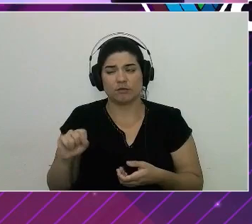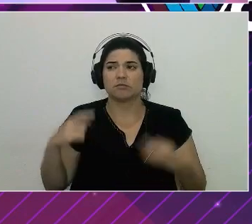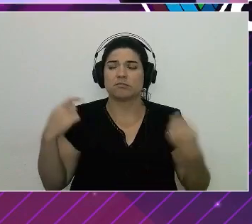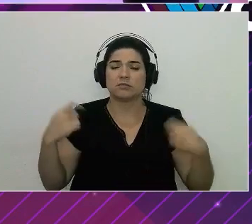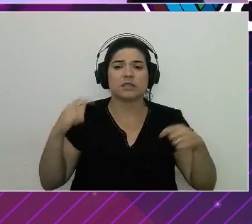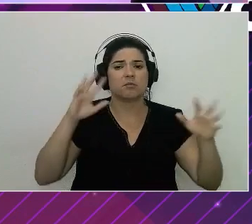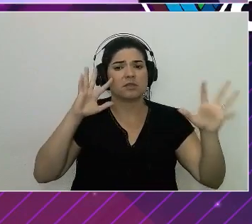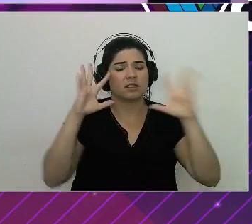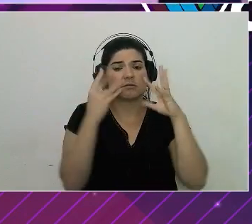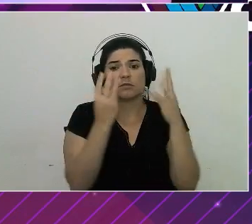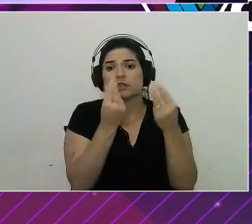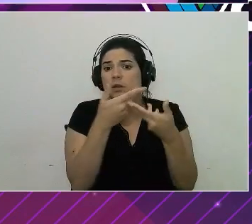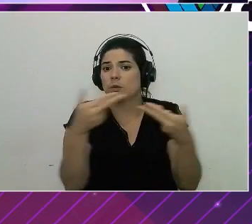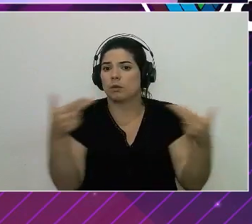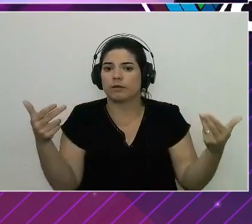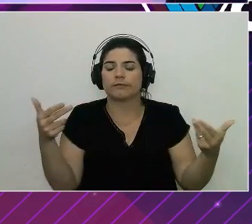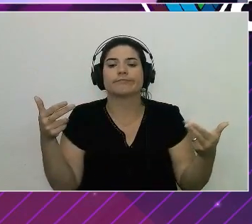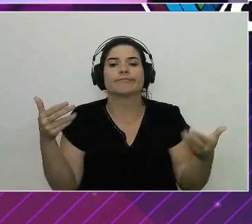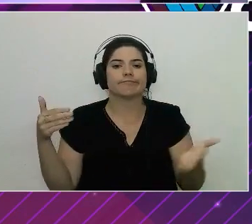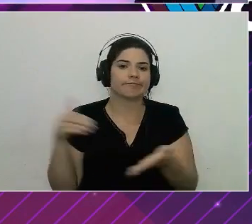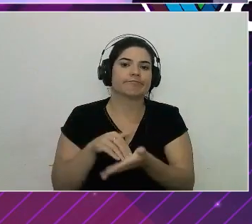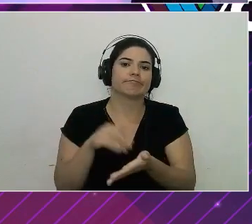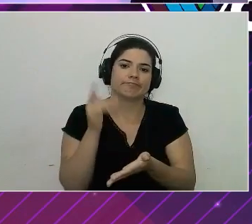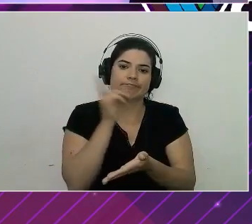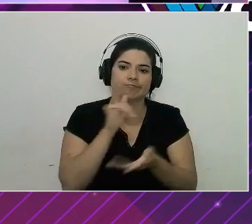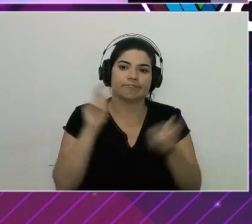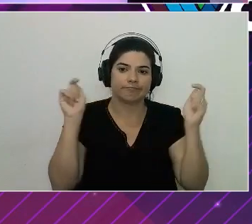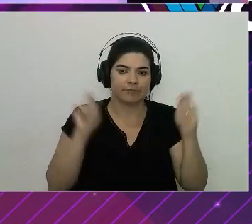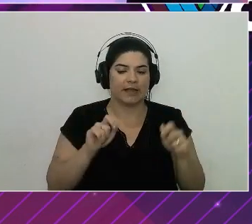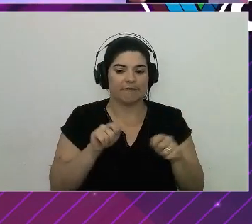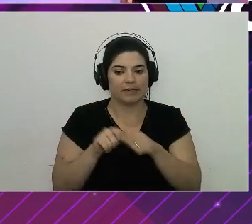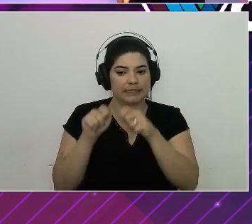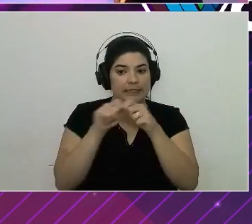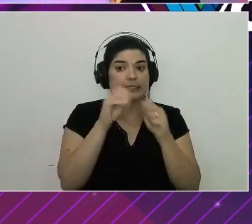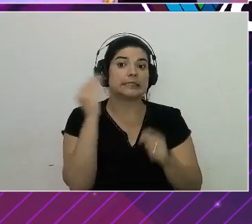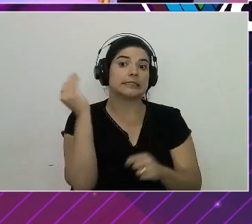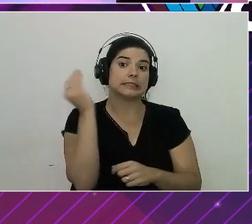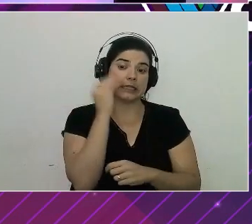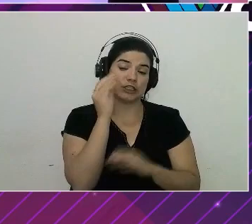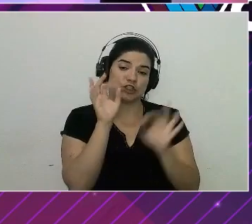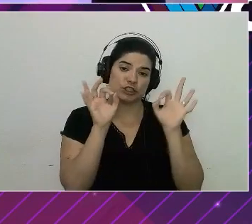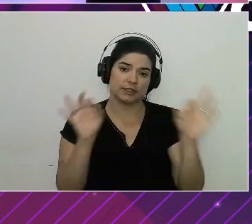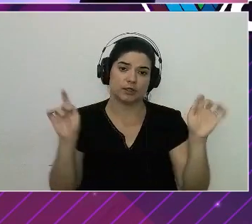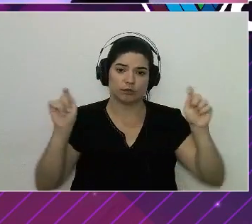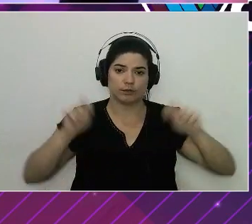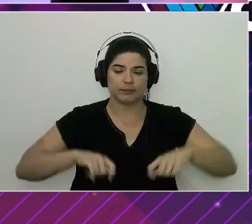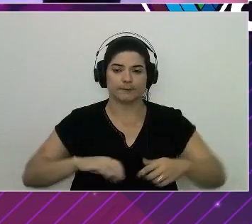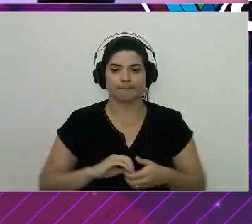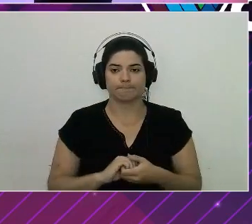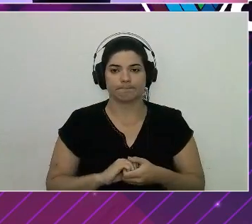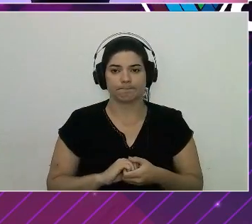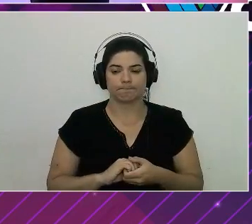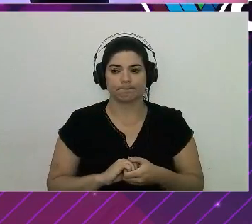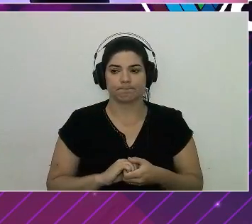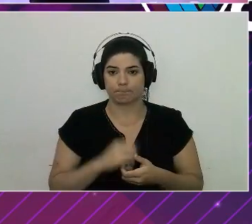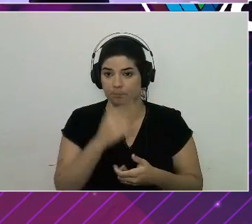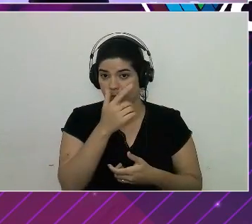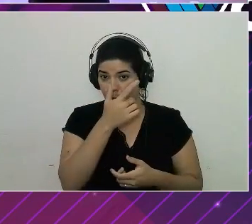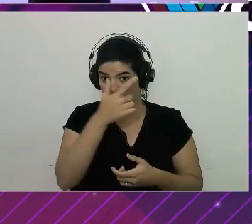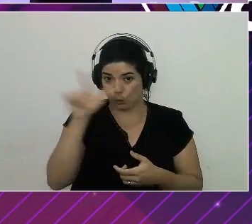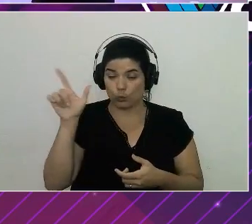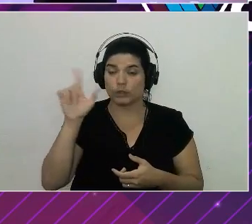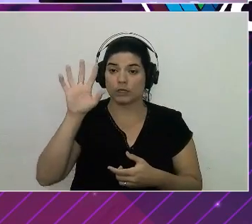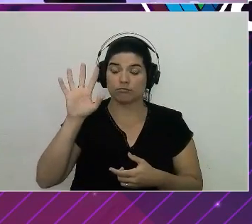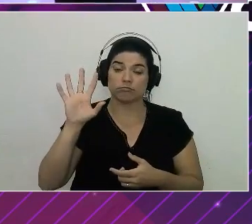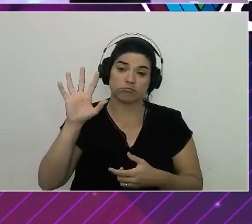situações para poder garantir com que esse teste seja correto. Pode mandar para o próximo. Uma outra situação que tem